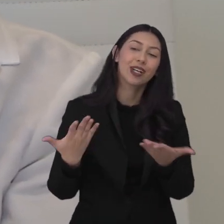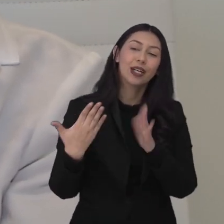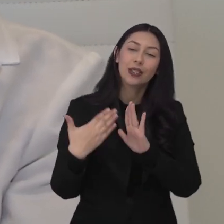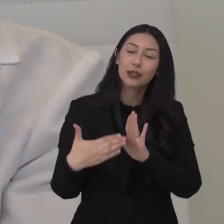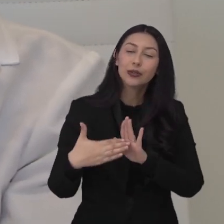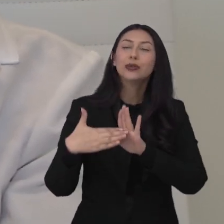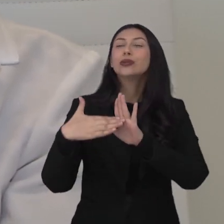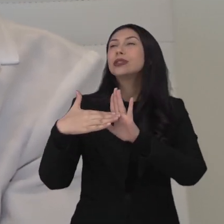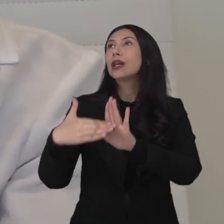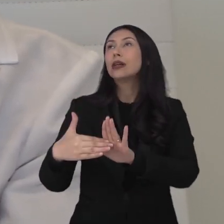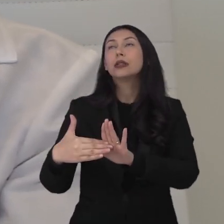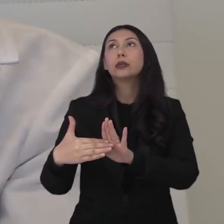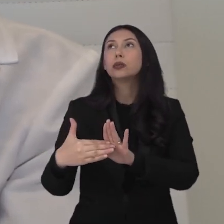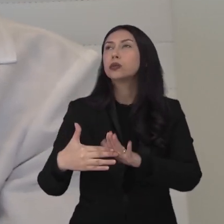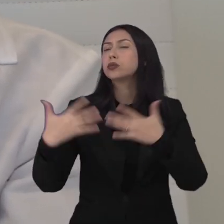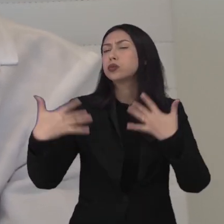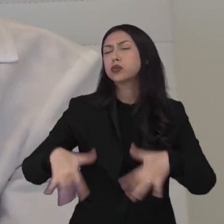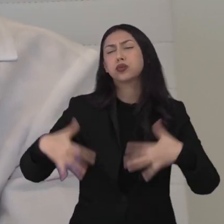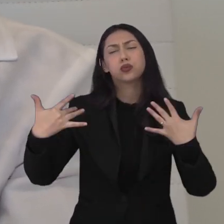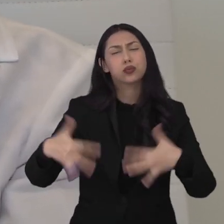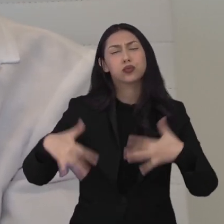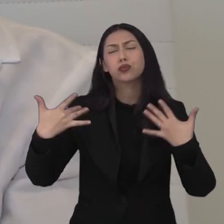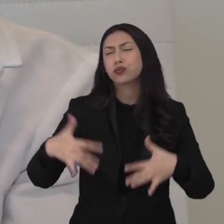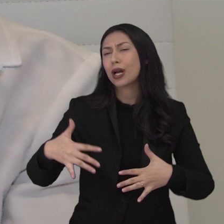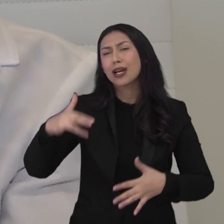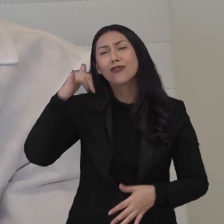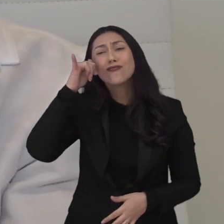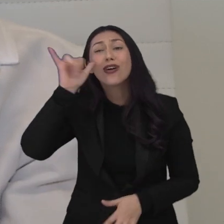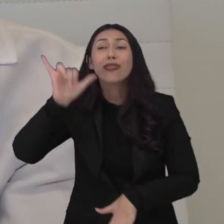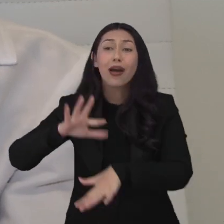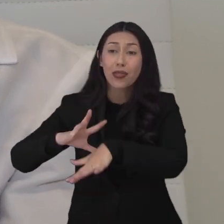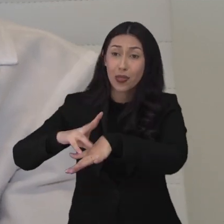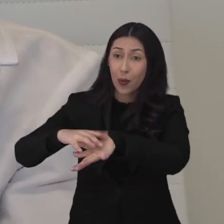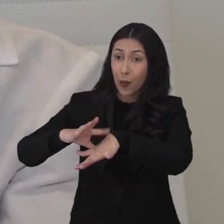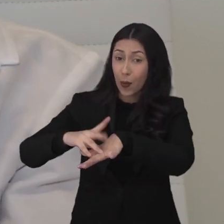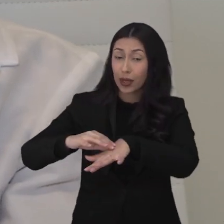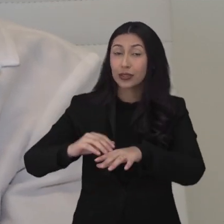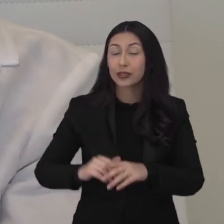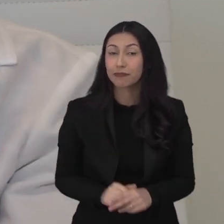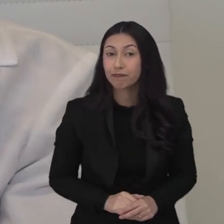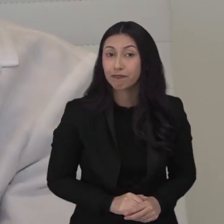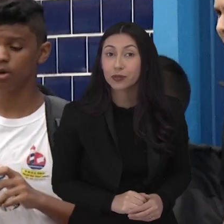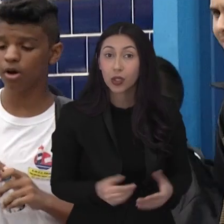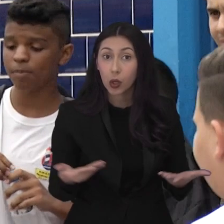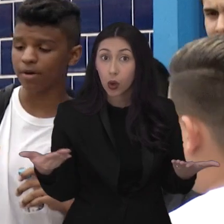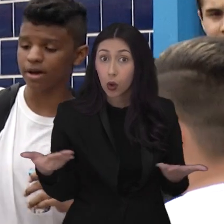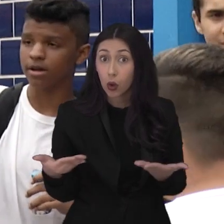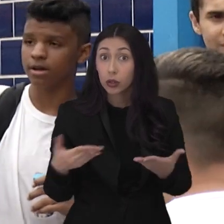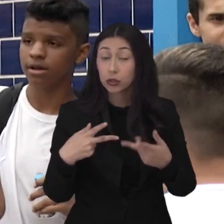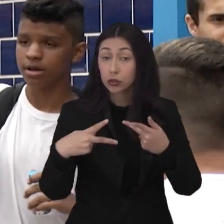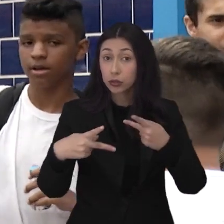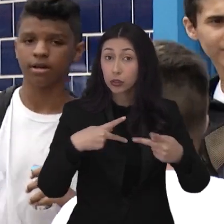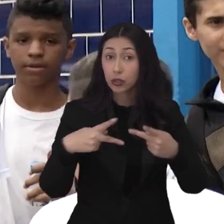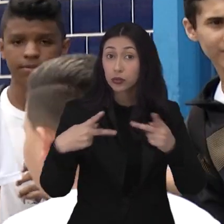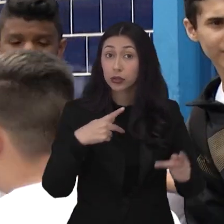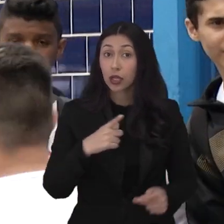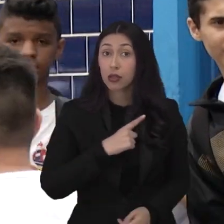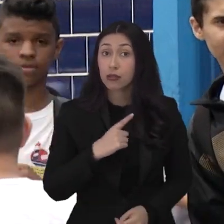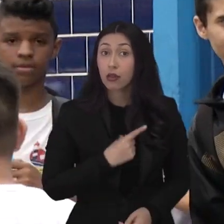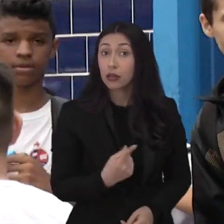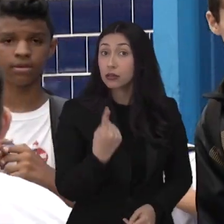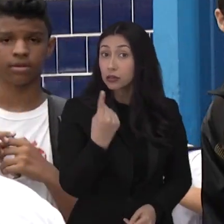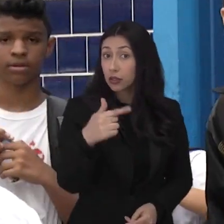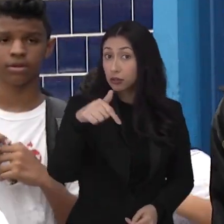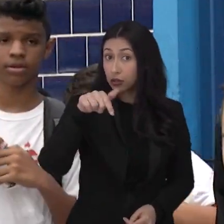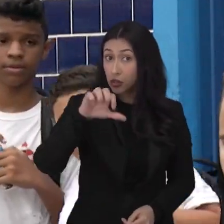ser feito então isso vai ajudar assim muito na prevenção de muitas doenças atualmente São José